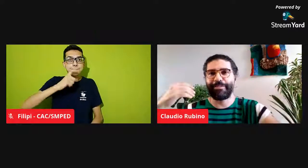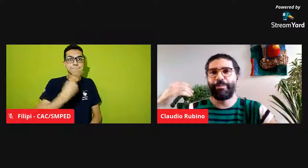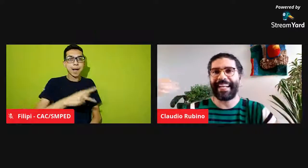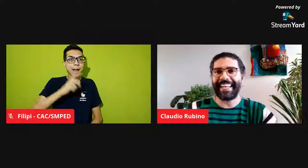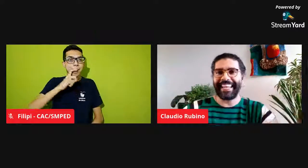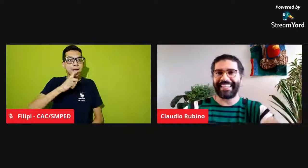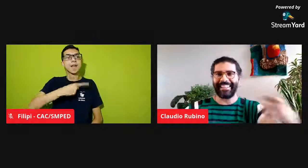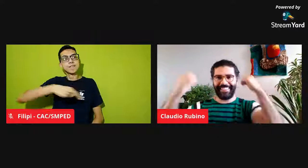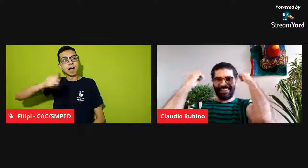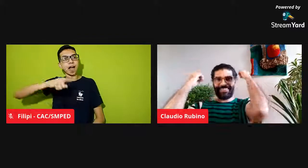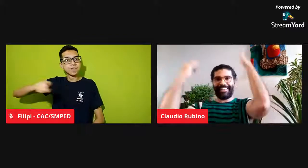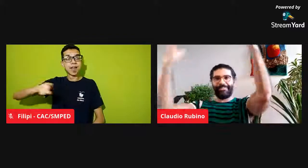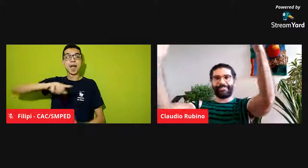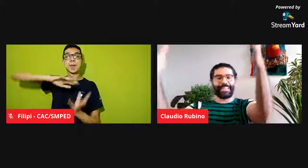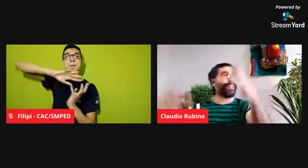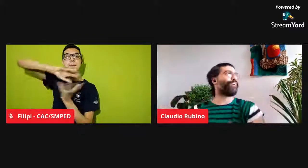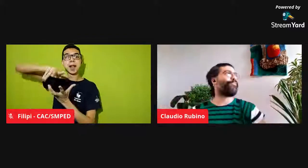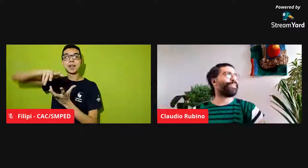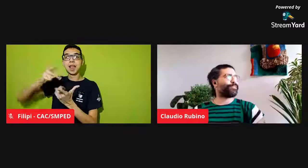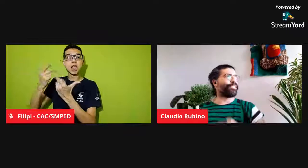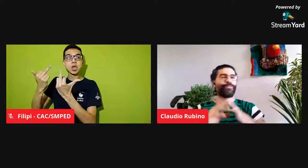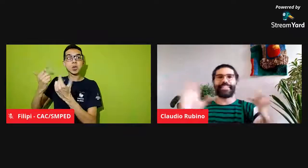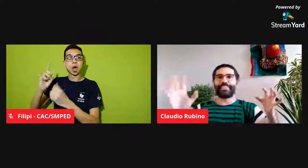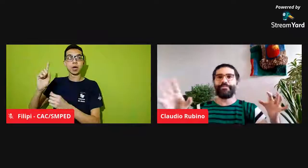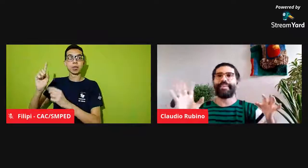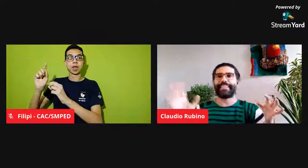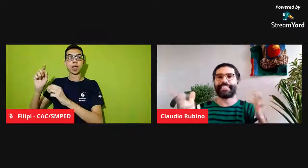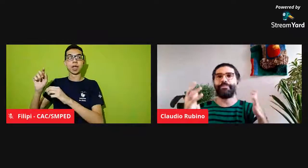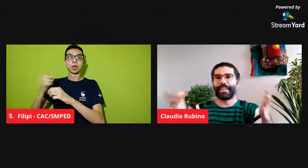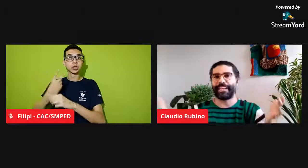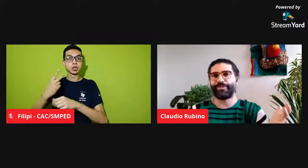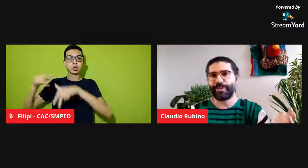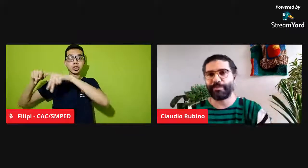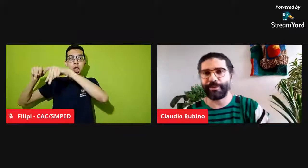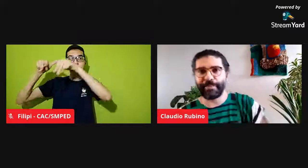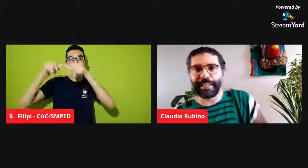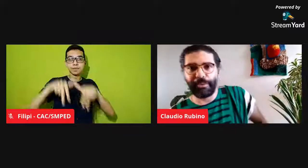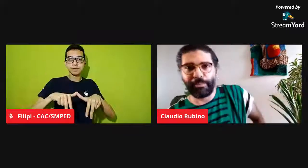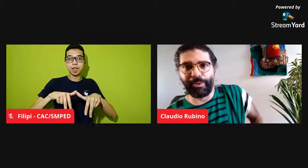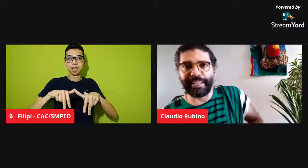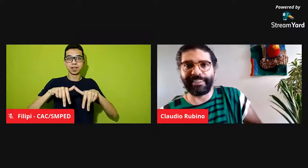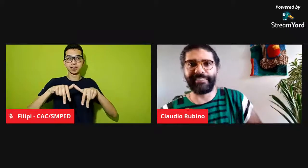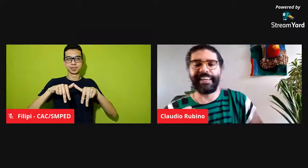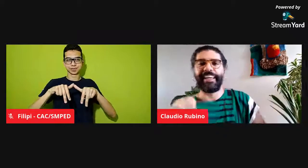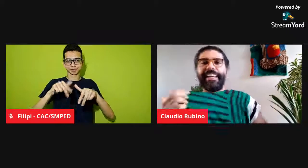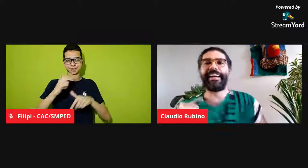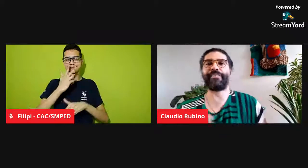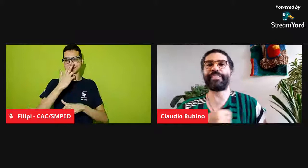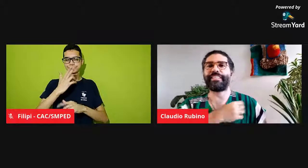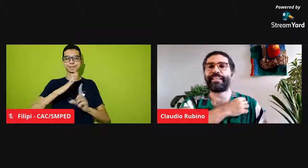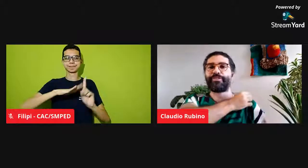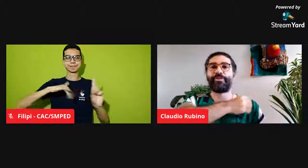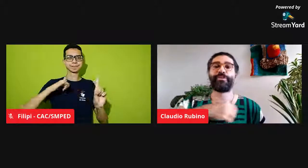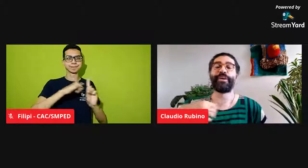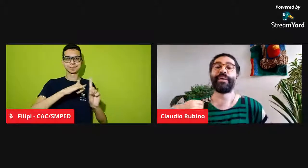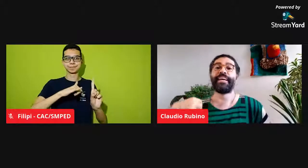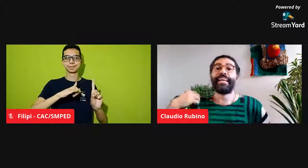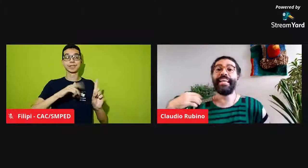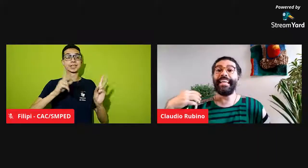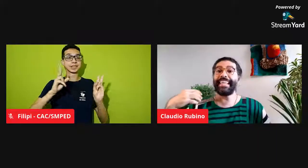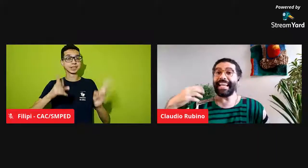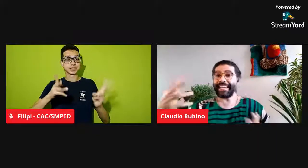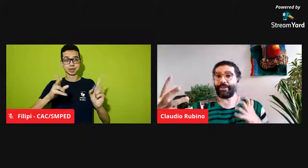pai, eles vieram do mesmo planeta, eles são. Aí começou a zoeira sem fim, assim, porque era anos 2000 também, o bullying acontecia